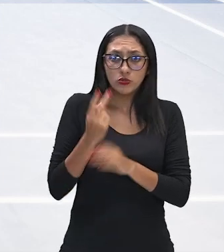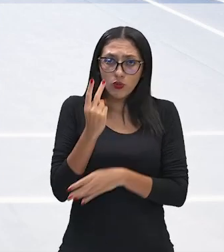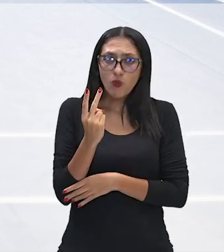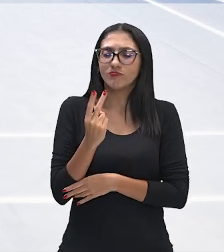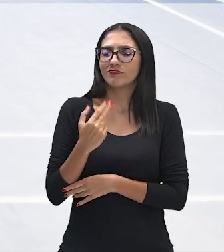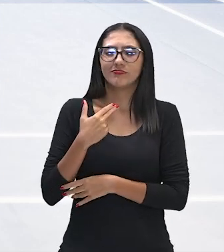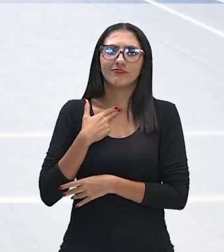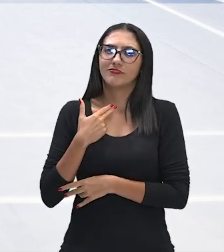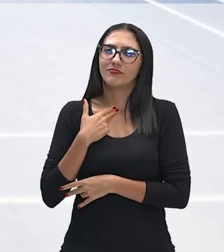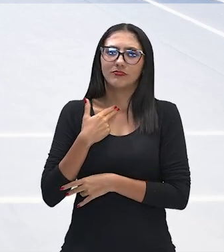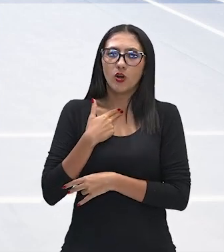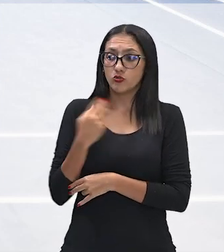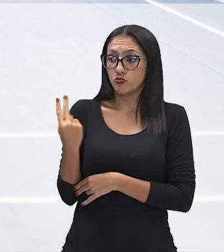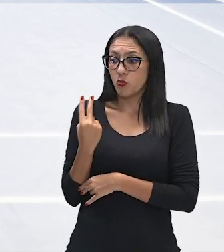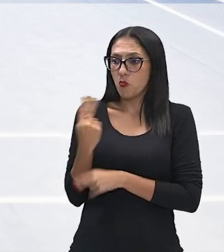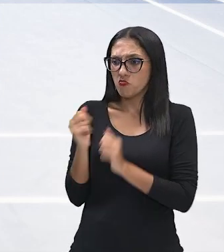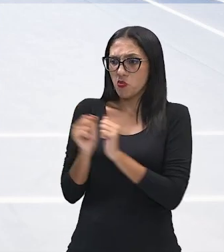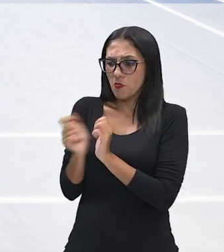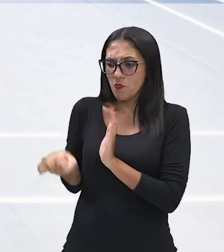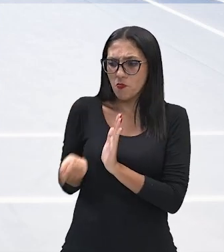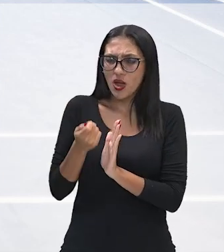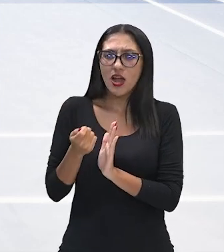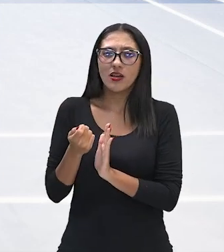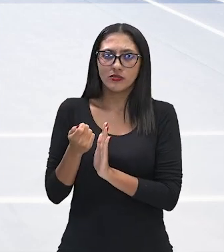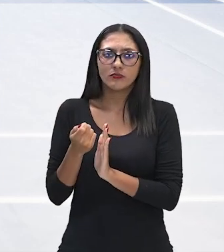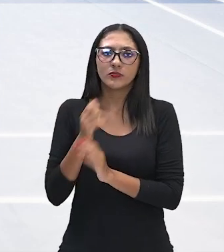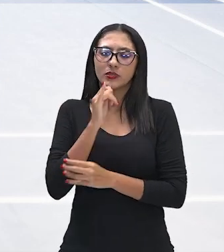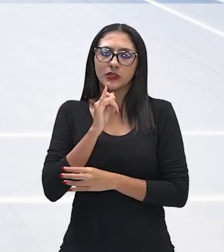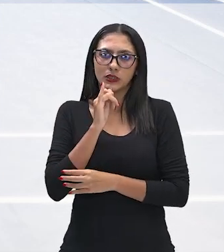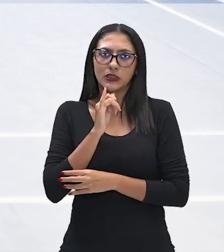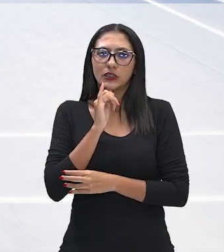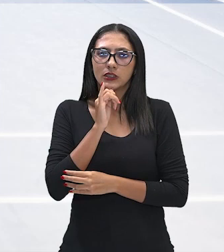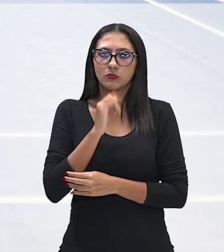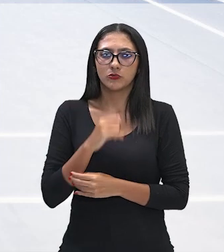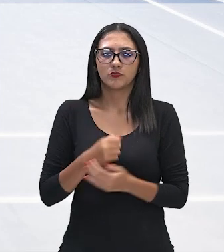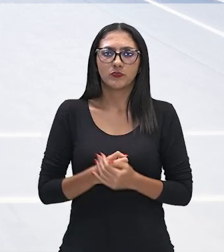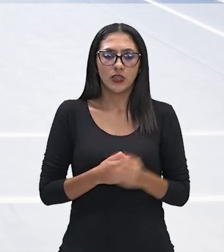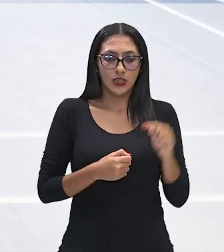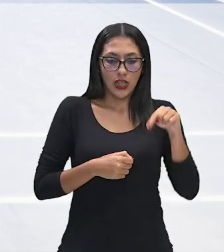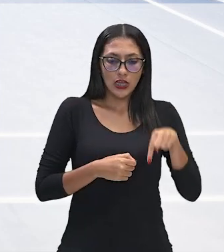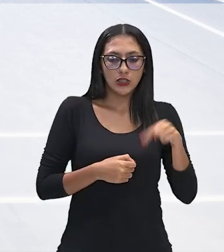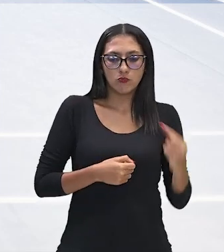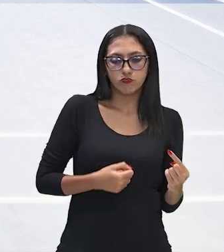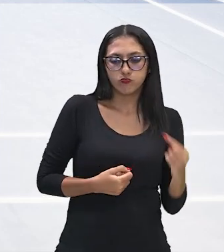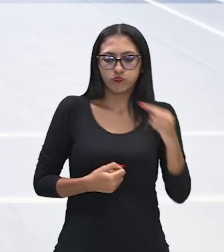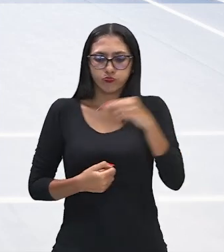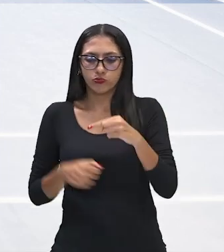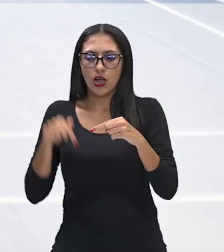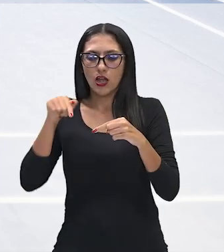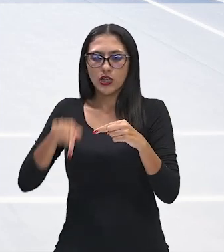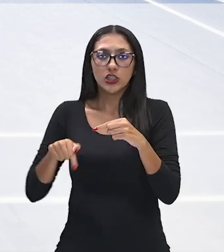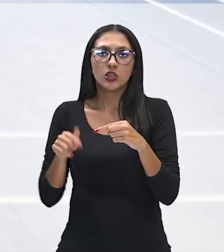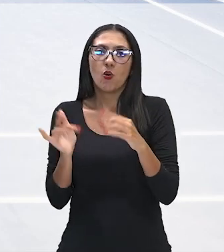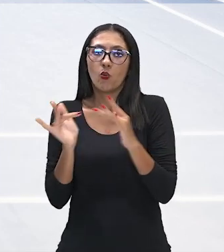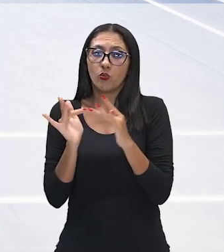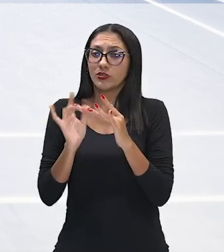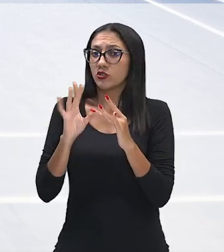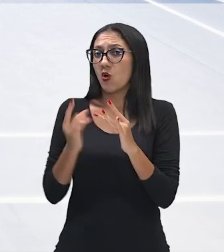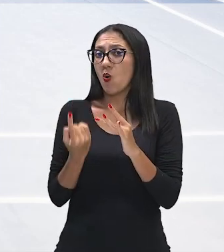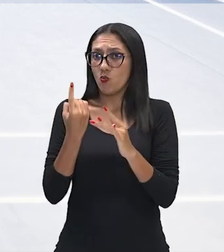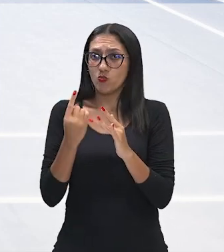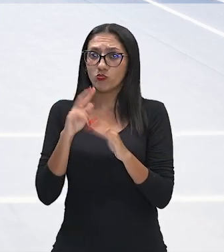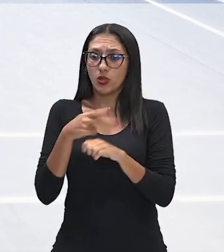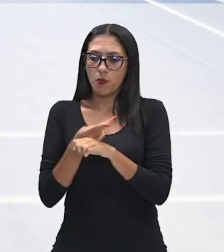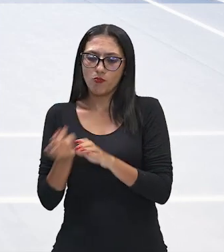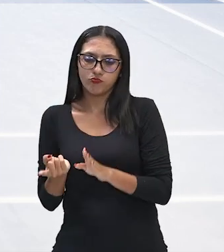os jogadores da mesma equipe. Ou seja, recebeu a peteca, passou a peteca de volta para a quadra adversária. Agora, falando